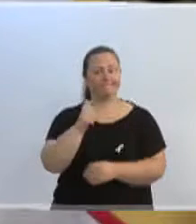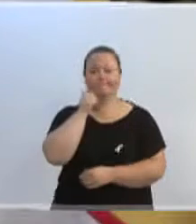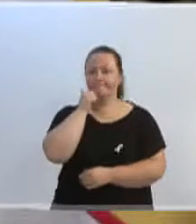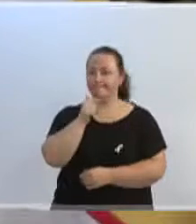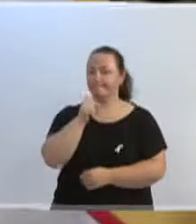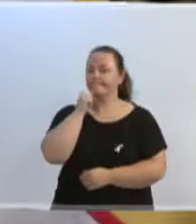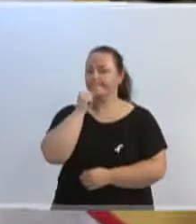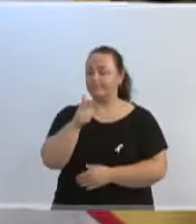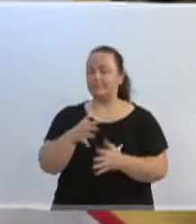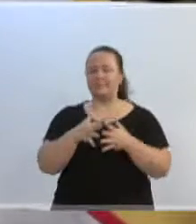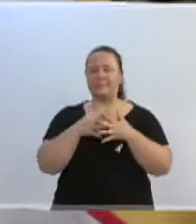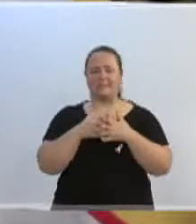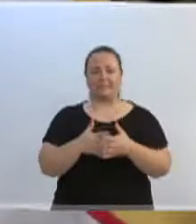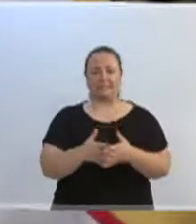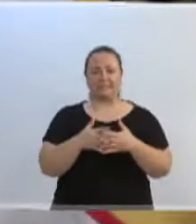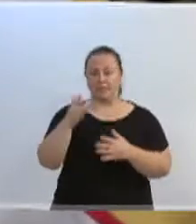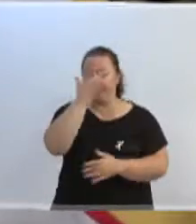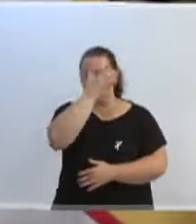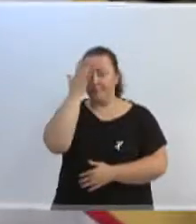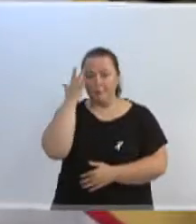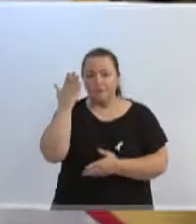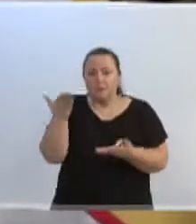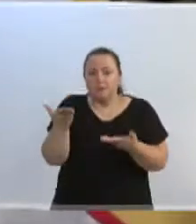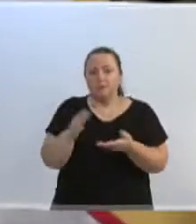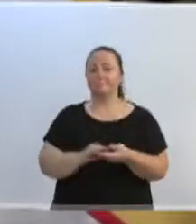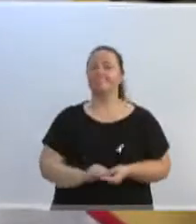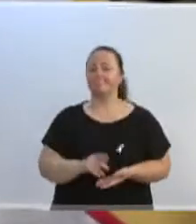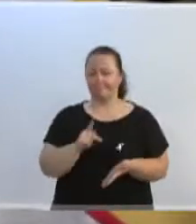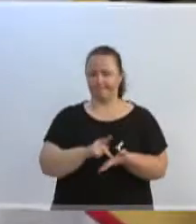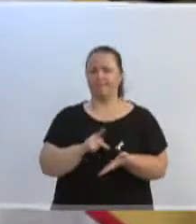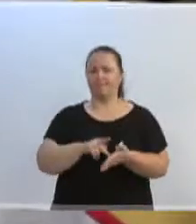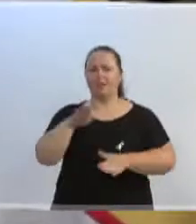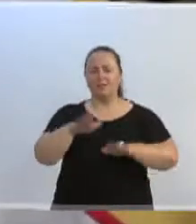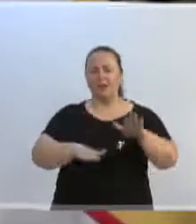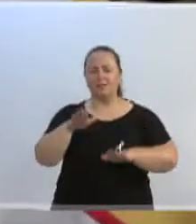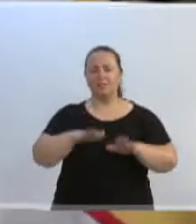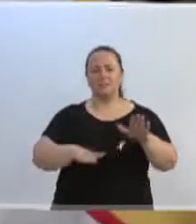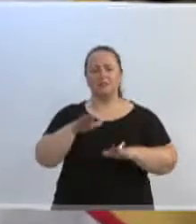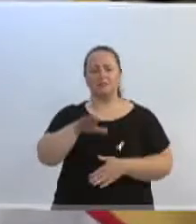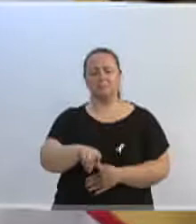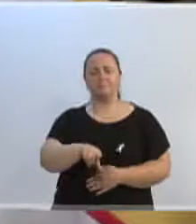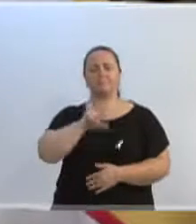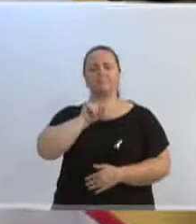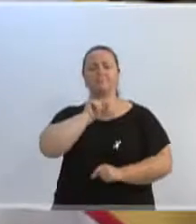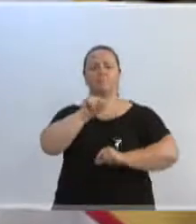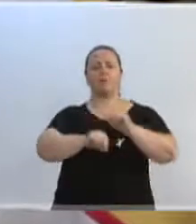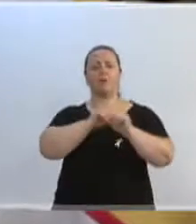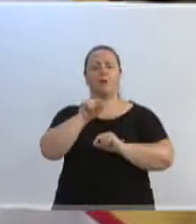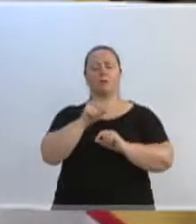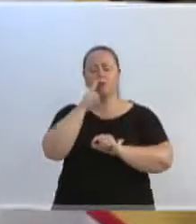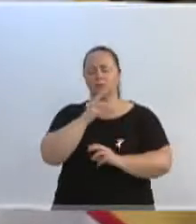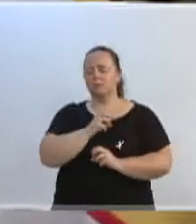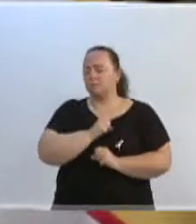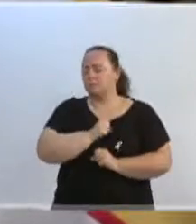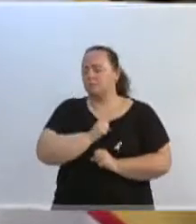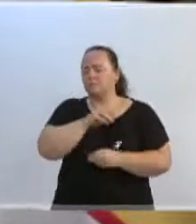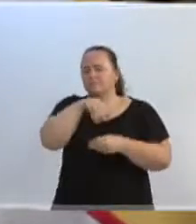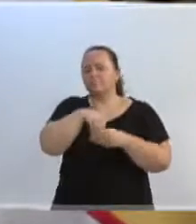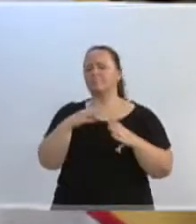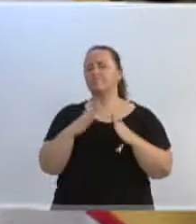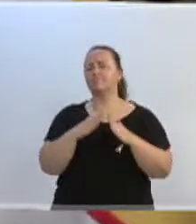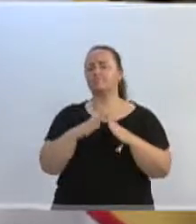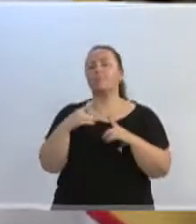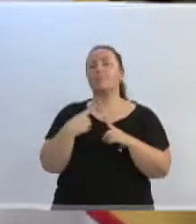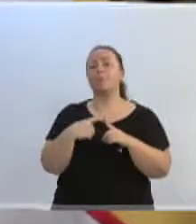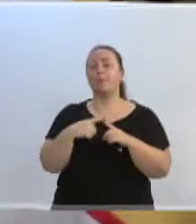bastante complicada para essas pessoas, que muitas vezes preferem se trancar em suas casas, não saem de suas casas, porque vão